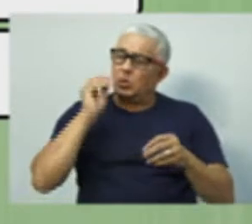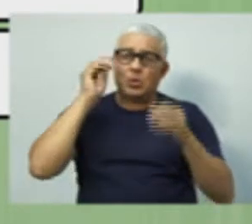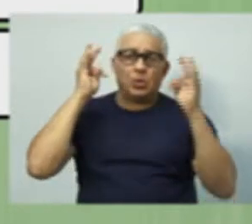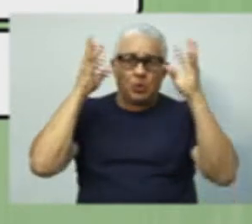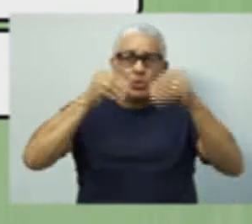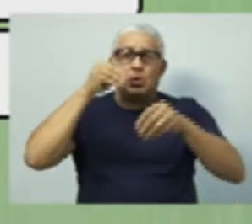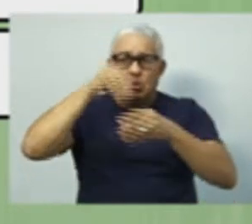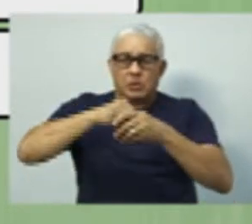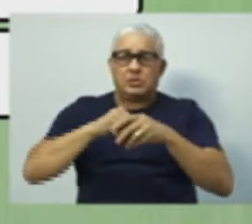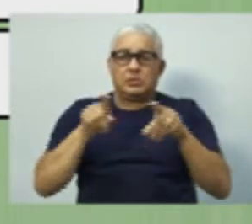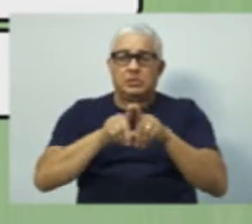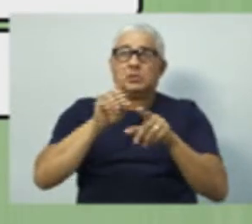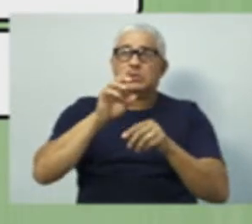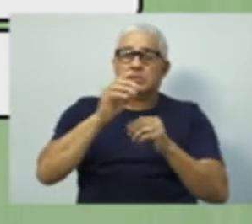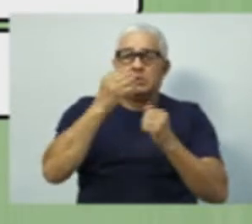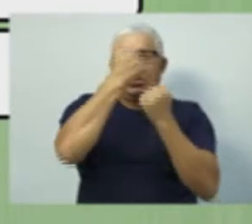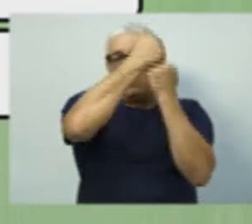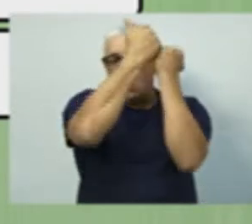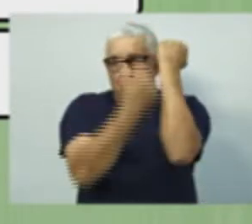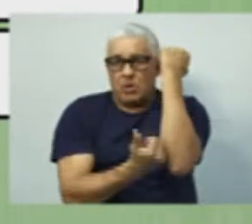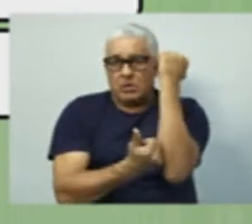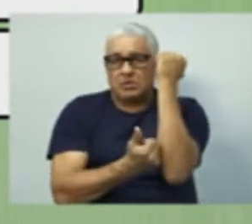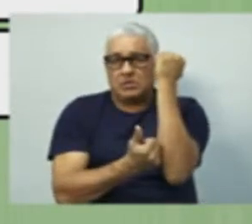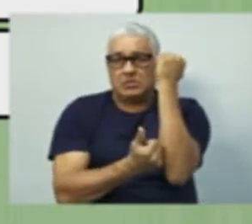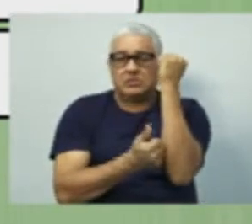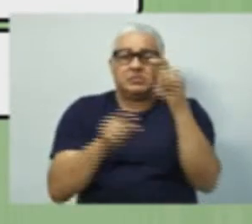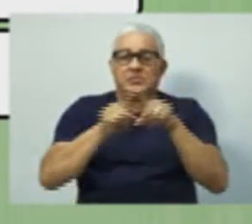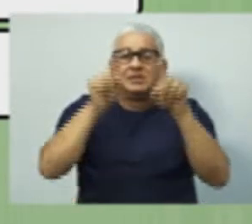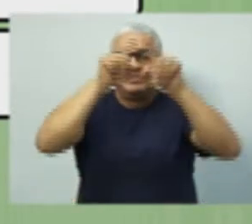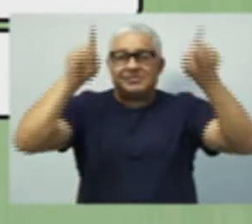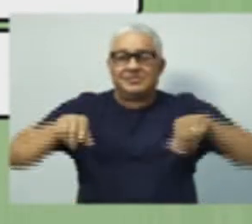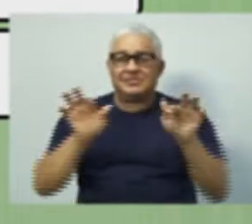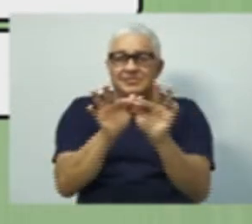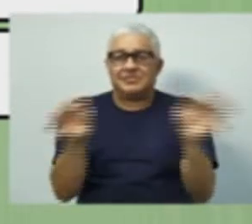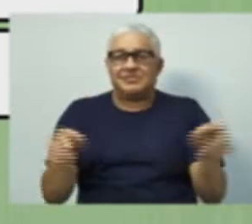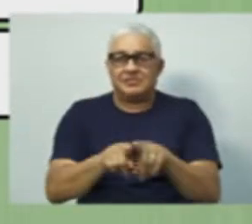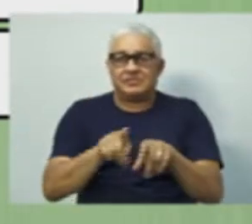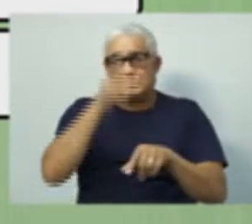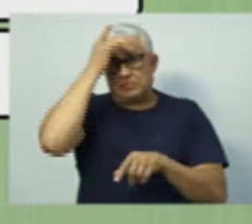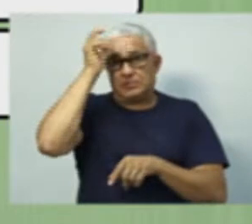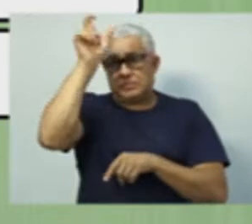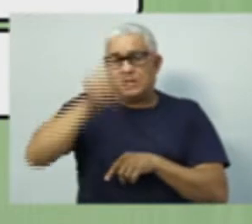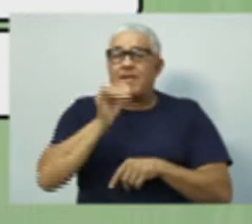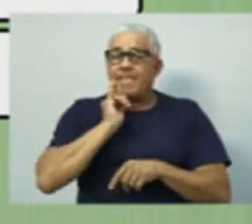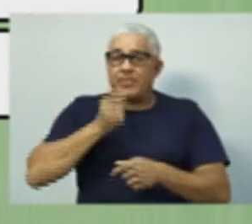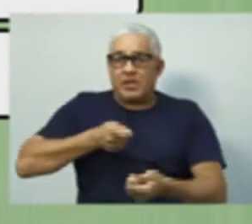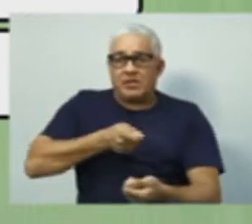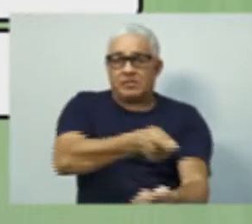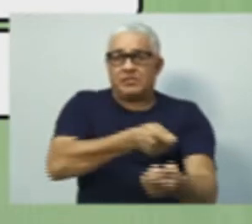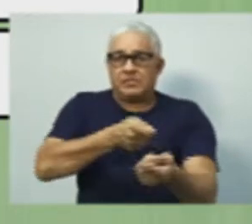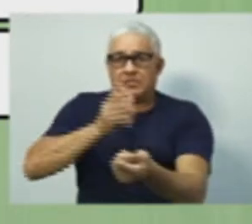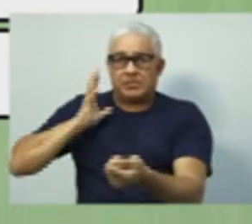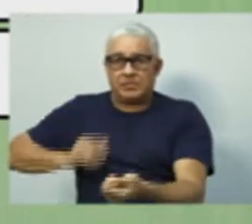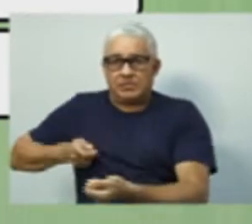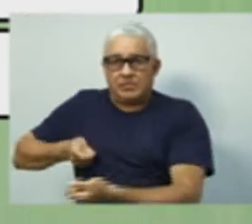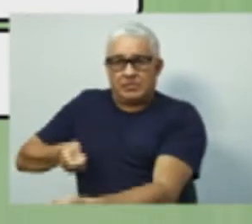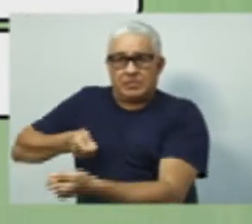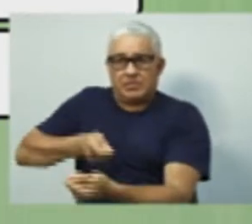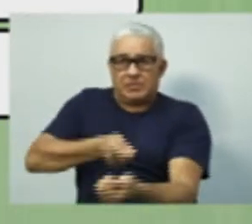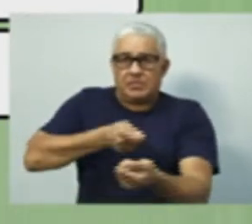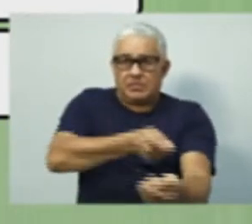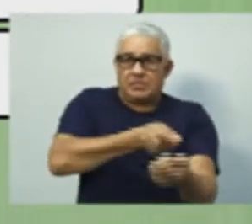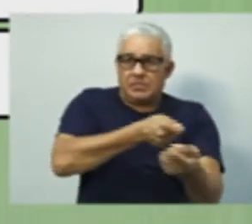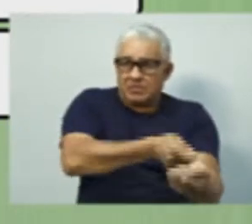a alta direção até o funcionário mais simples. Aquele elemento que faz, por exemplo, a limpeza da empresa, né, que faz